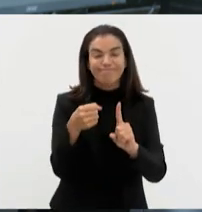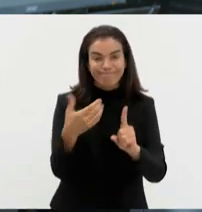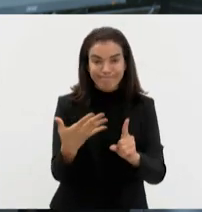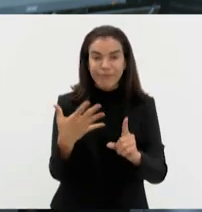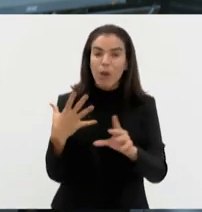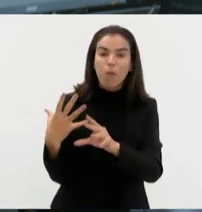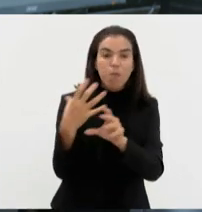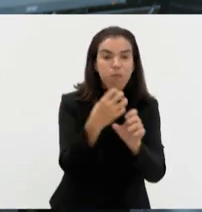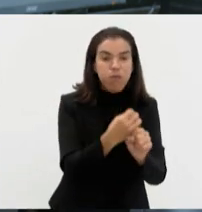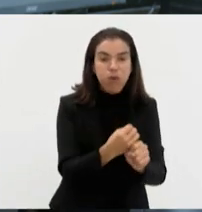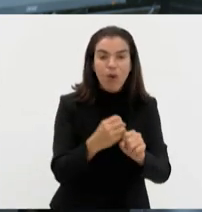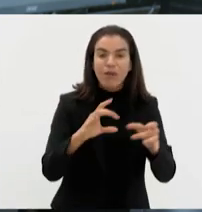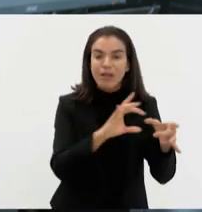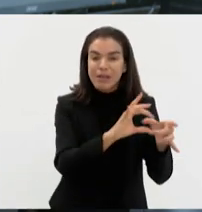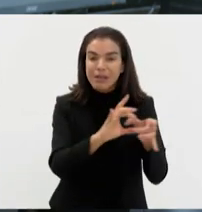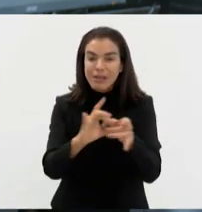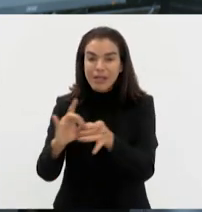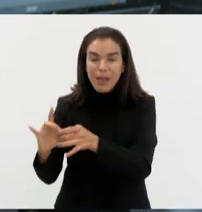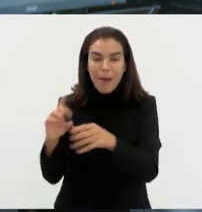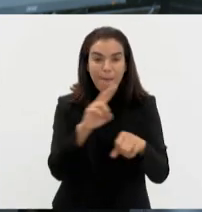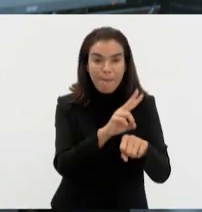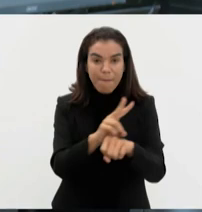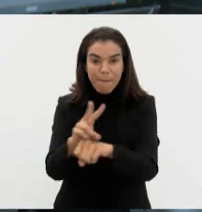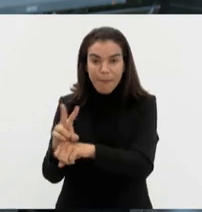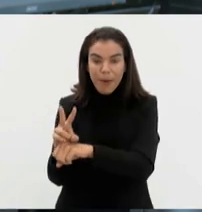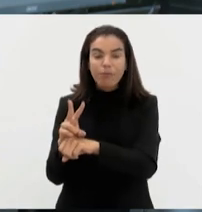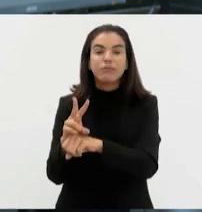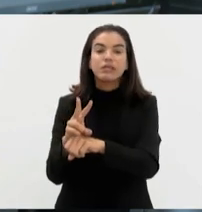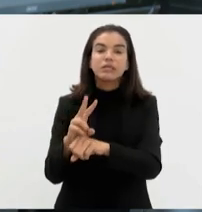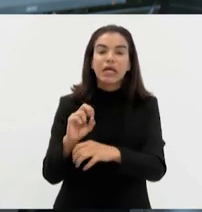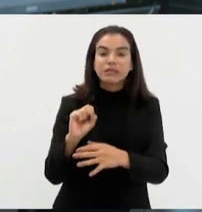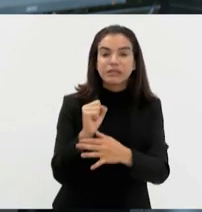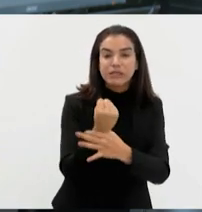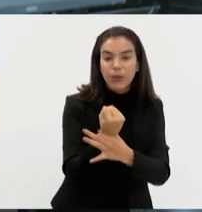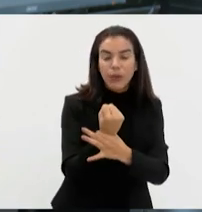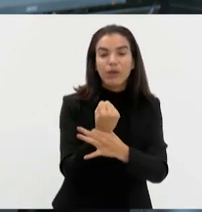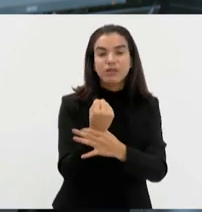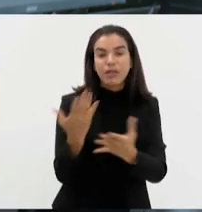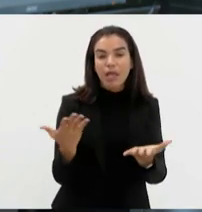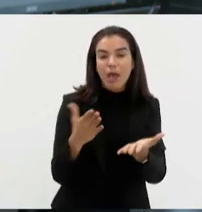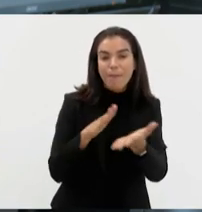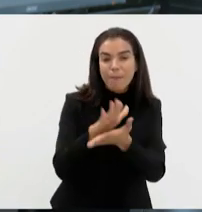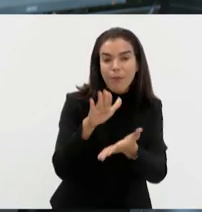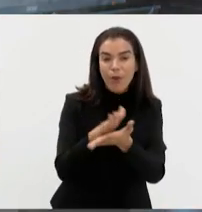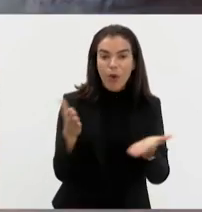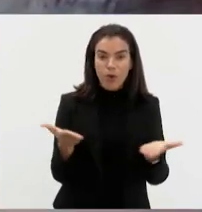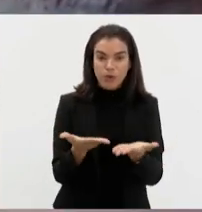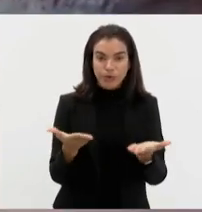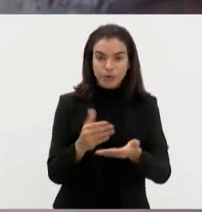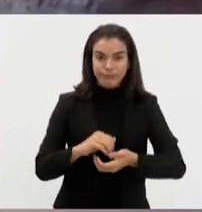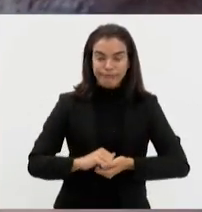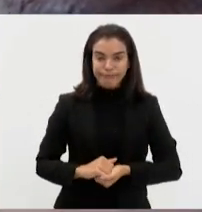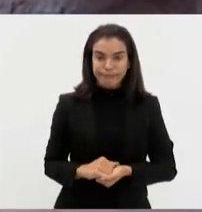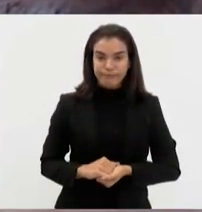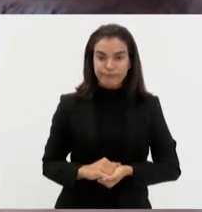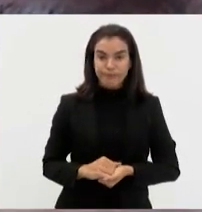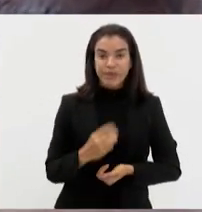do boletim da Rede de Observatórios da Segurança, que está sendo lançado hoje.